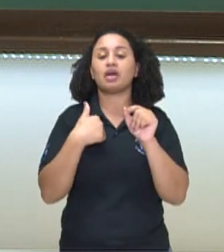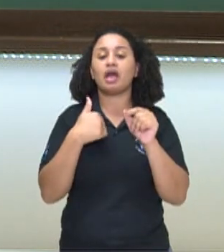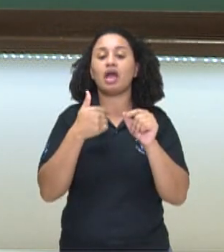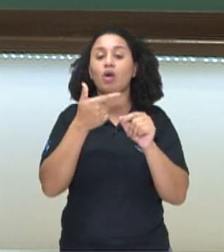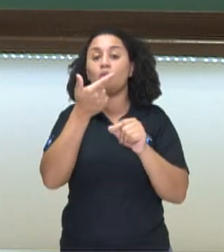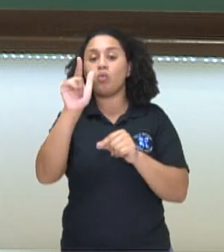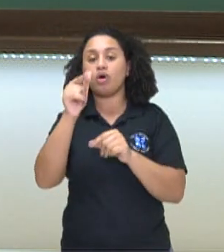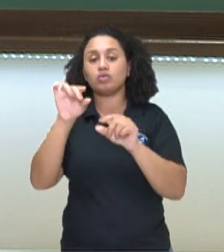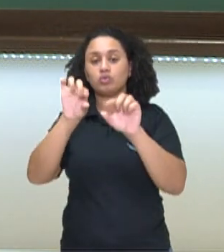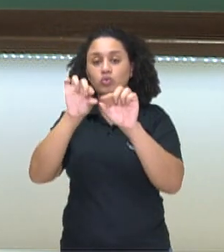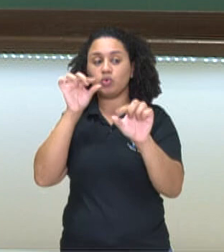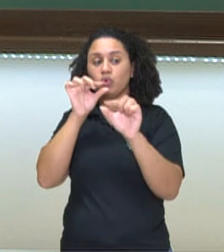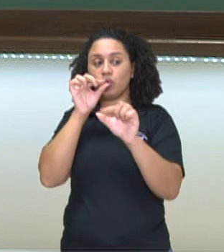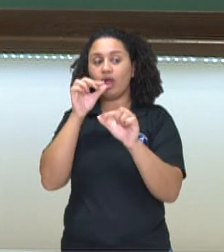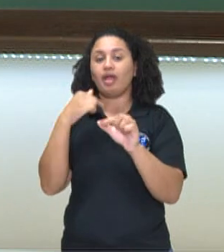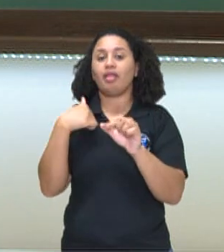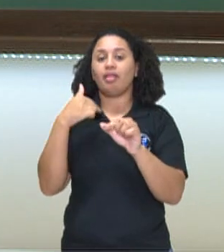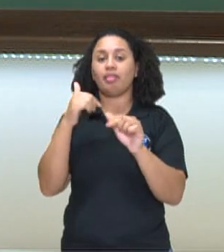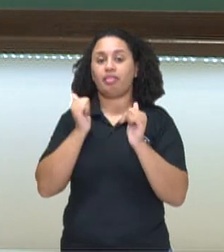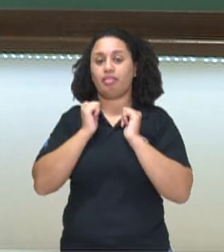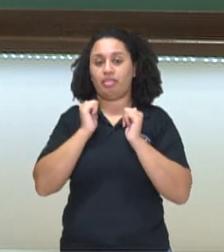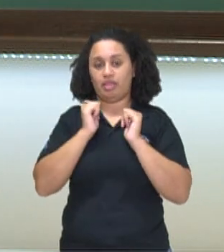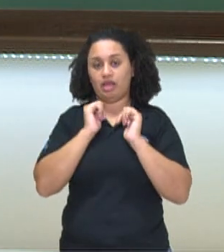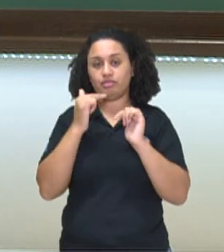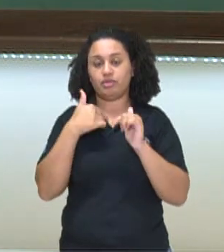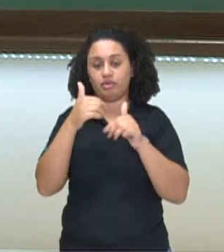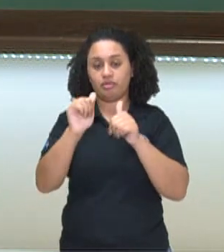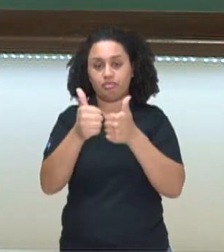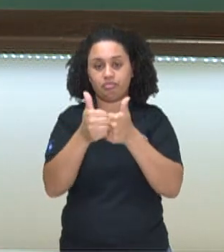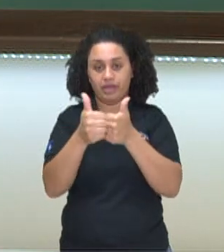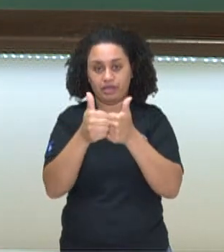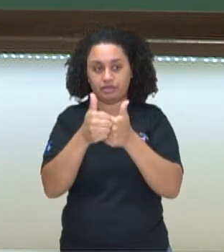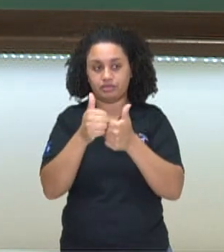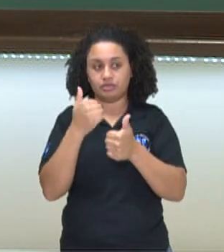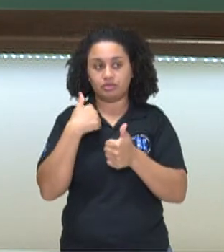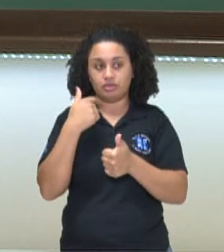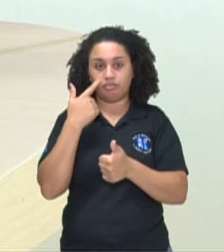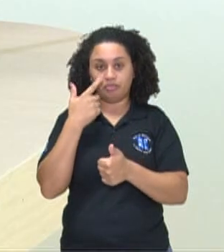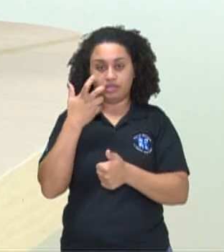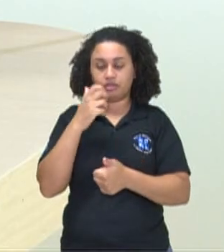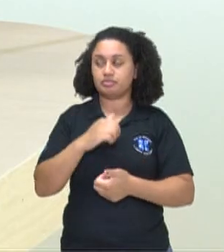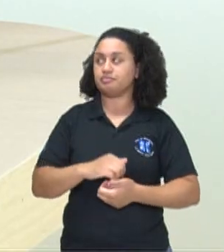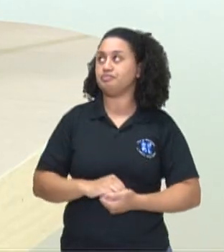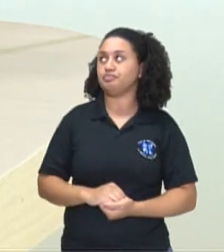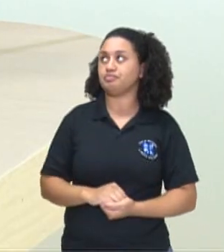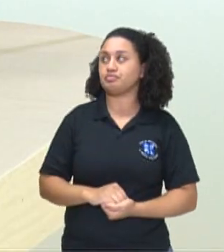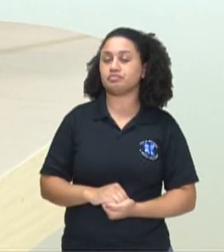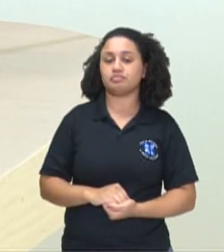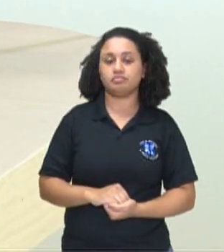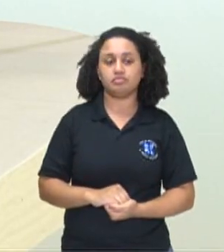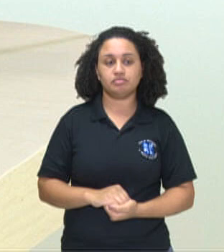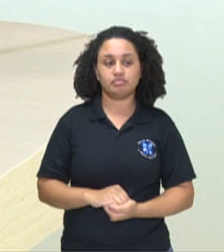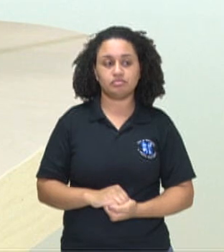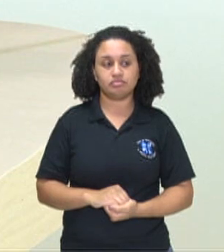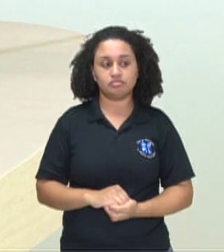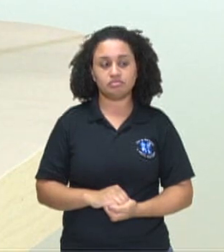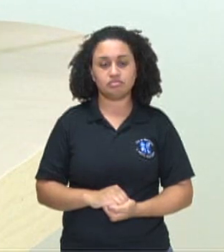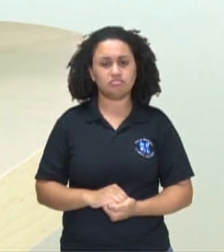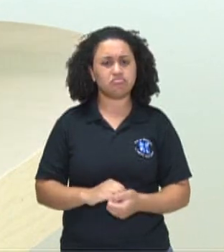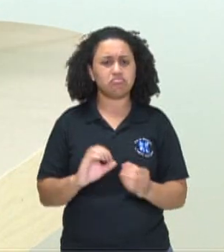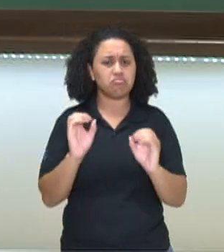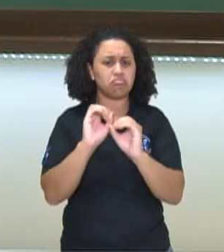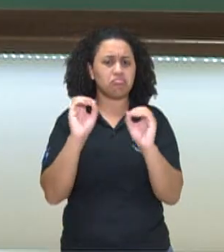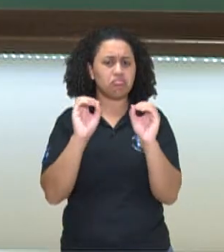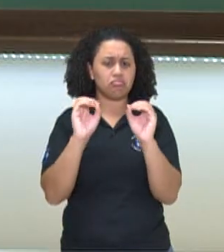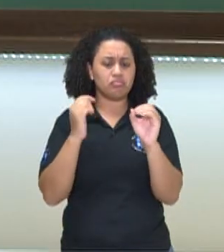canudo neutro desse meu sensor. O que vai acontecer? Não acontece nada, porque